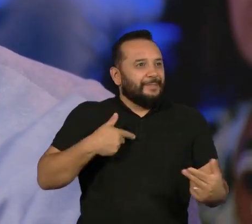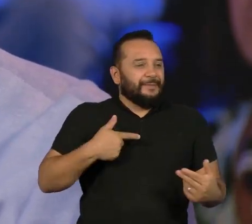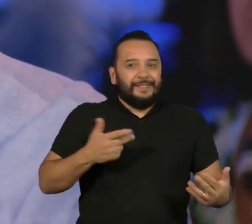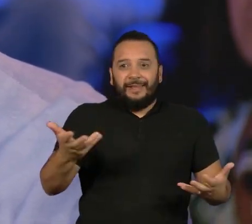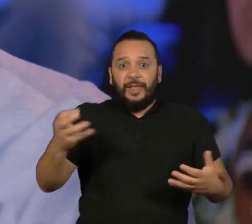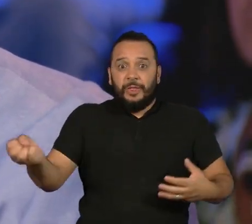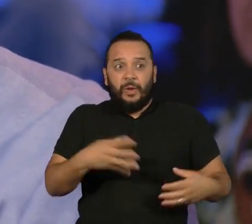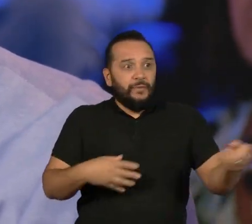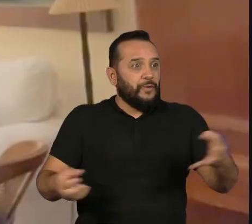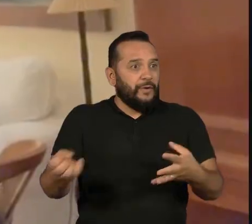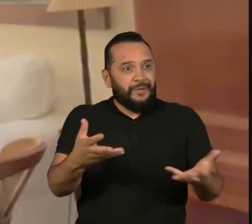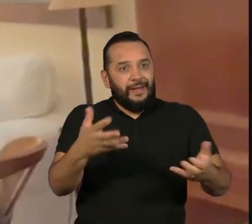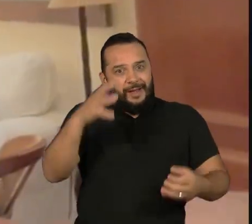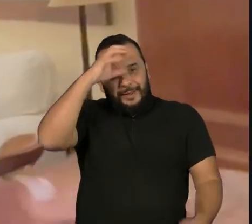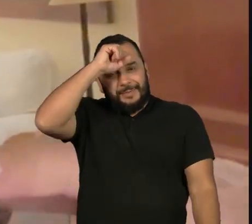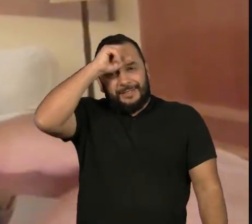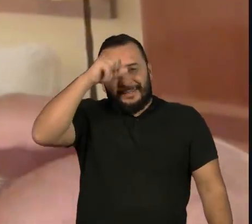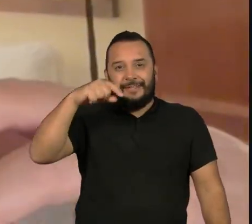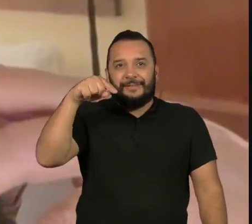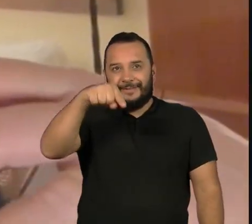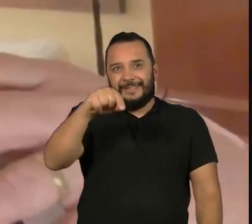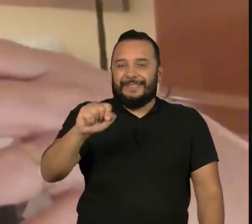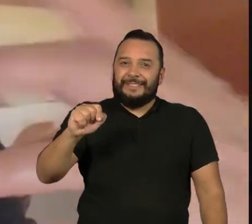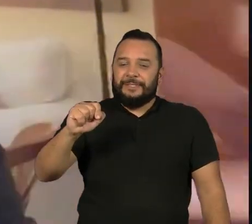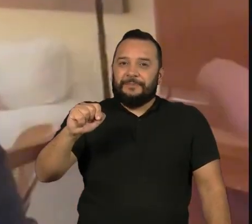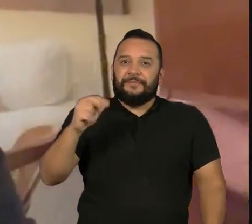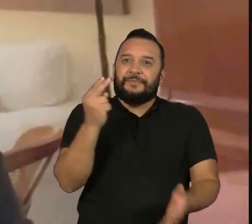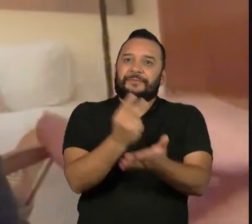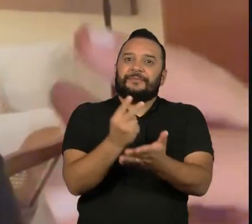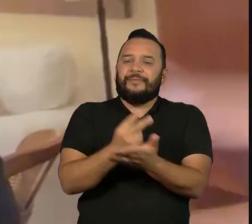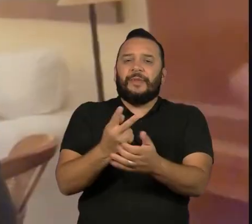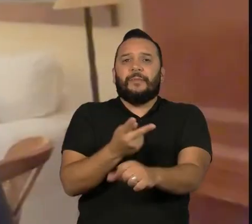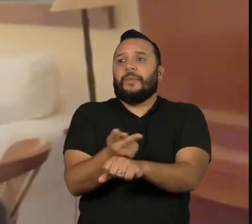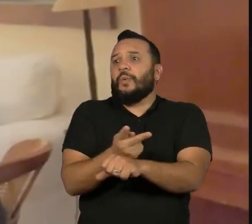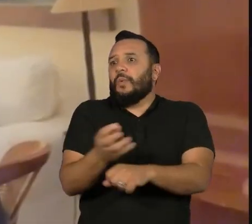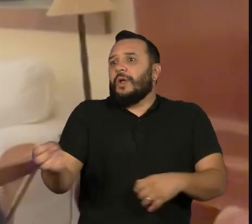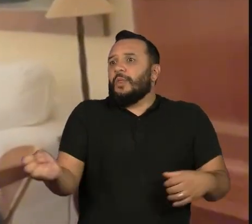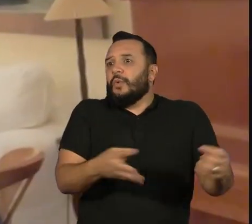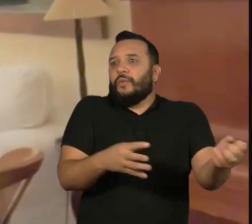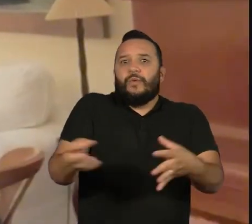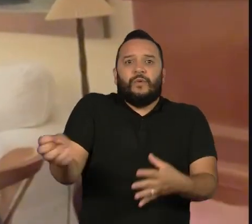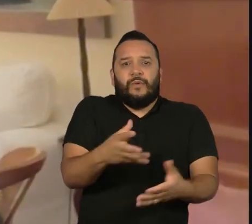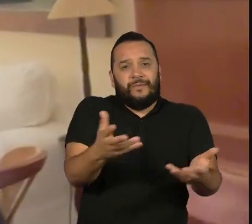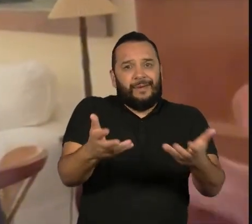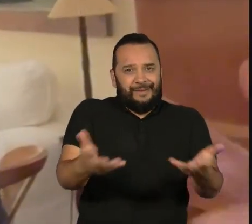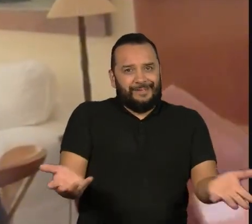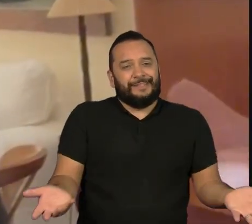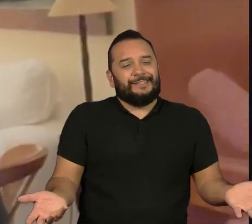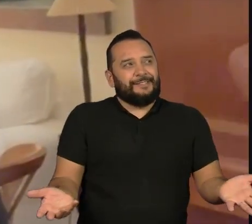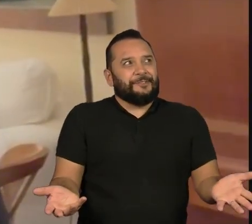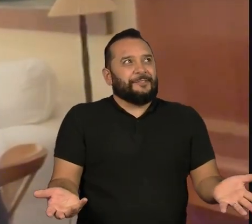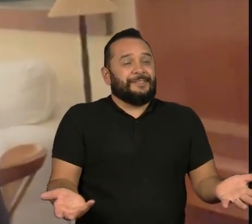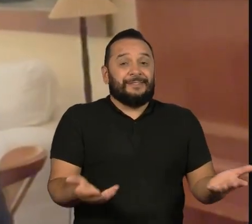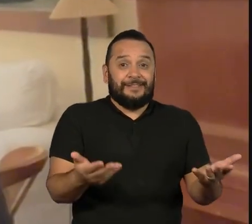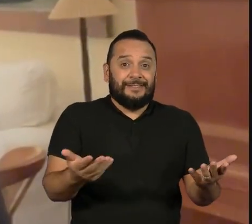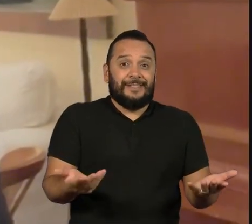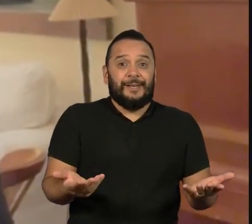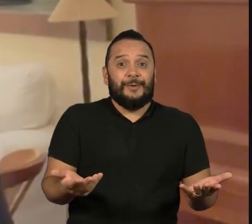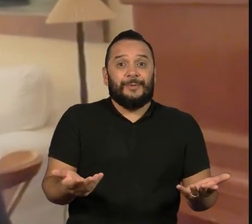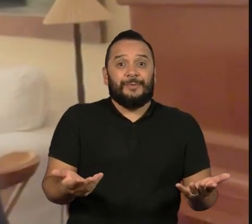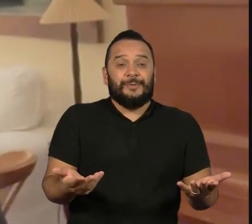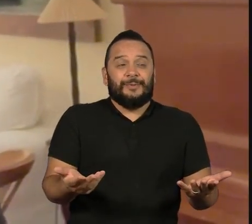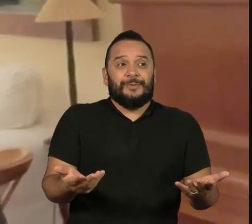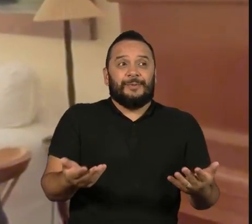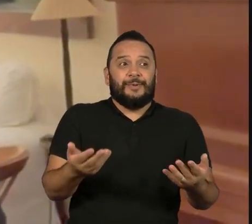sempre querendo aprender, você está sempre em busca de algo novo. Então, o que